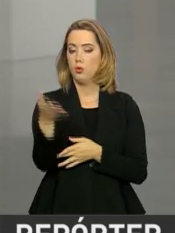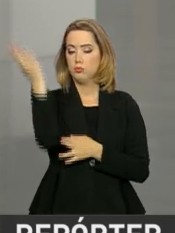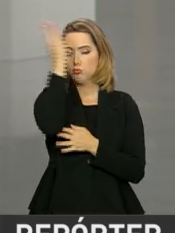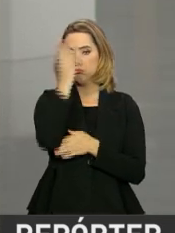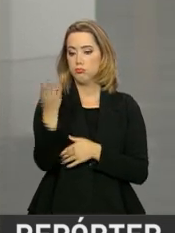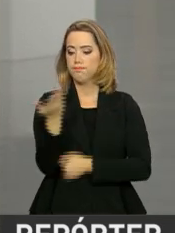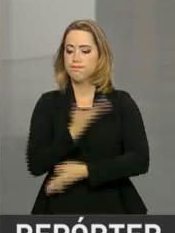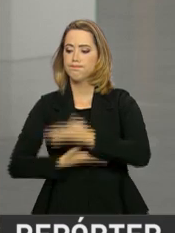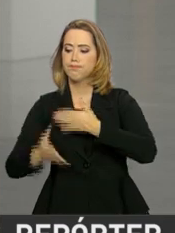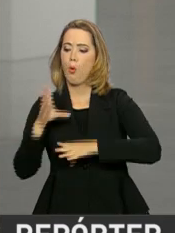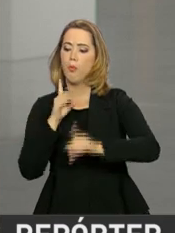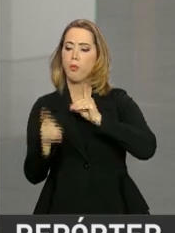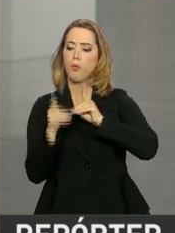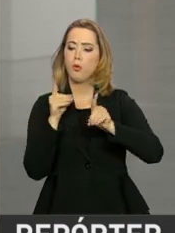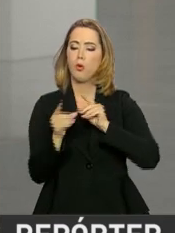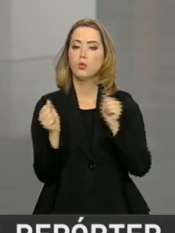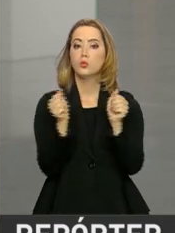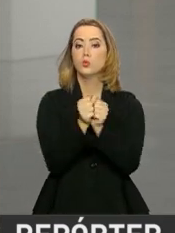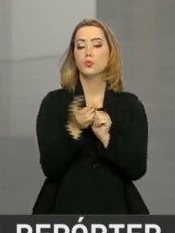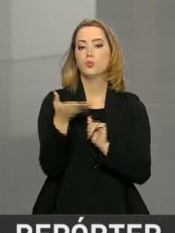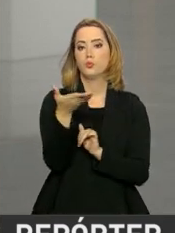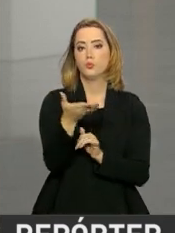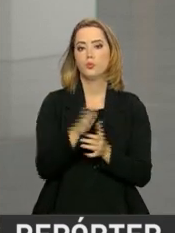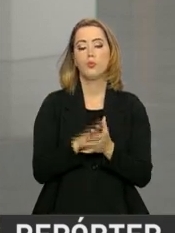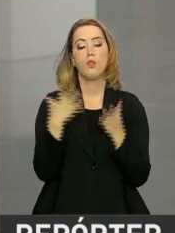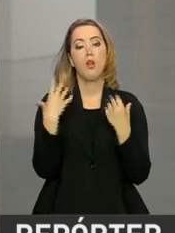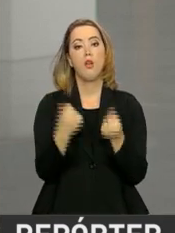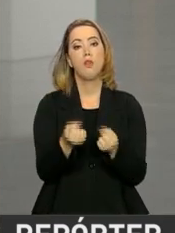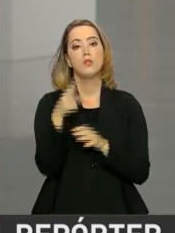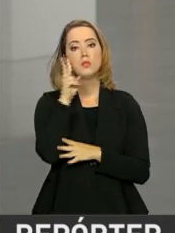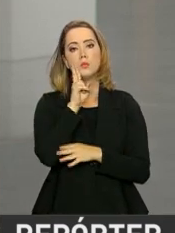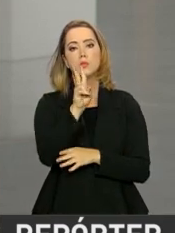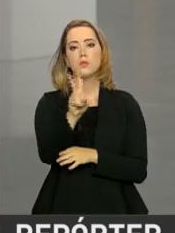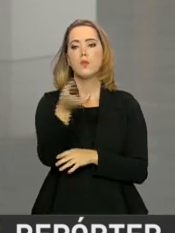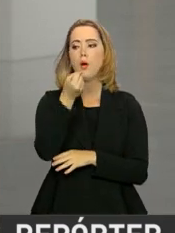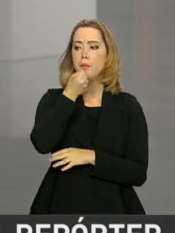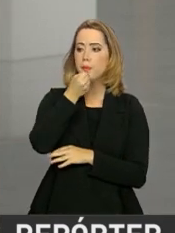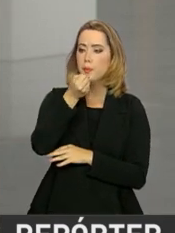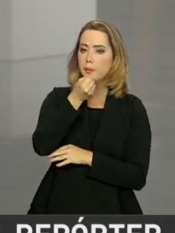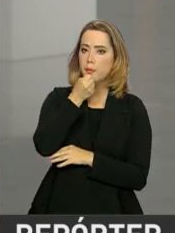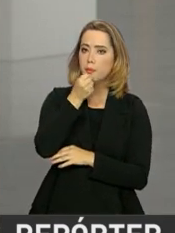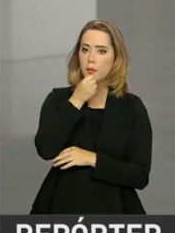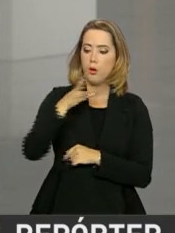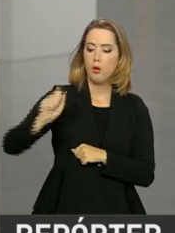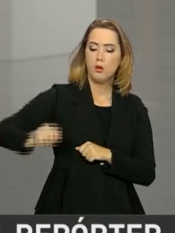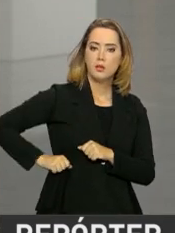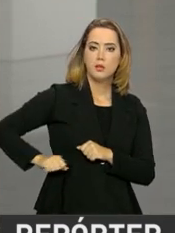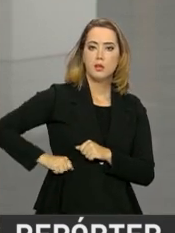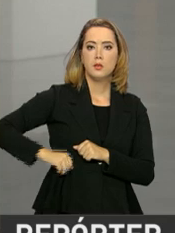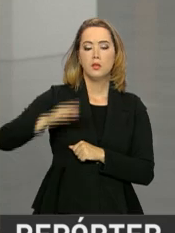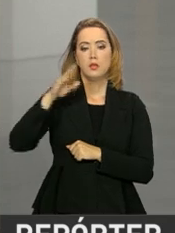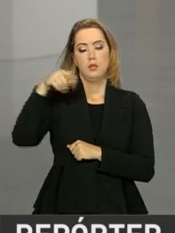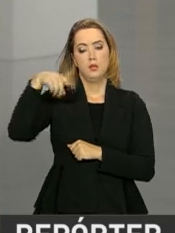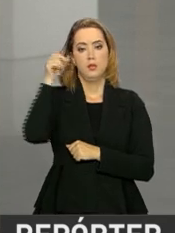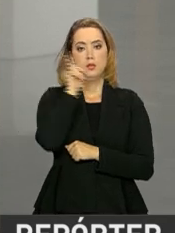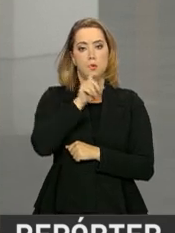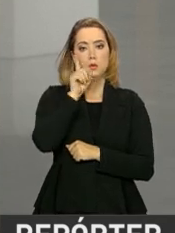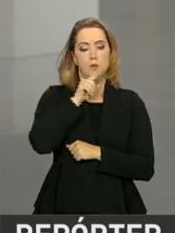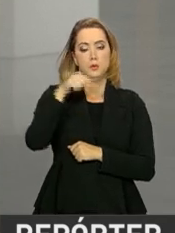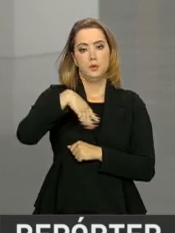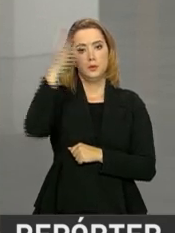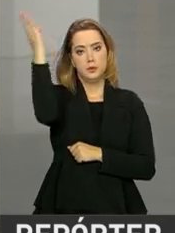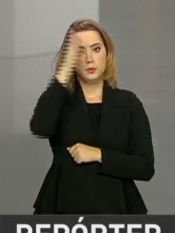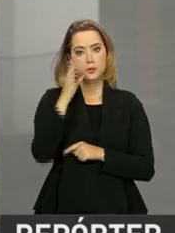de alto nível no setor. Vamos acompanhar agora trechos das entrevistas da embaixadora dos Estados Unidos no Brasil e